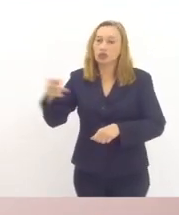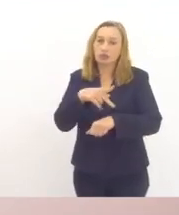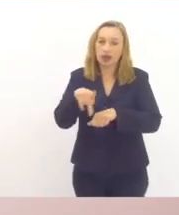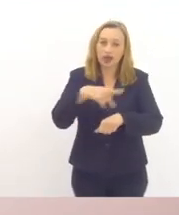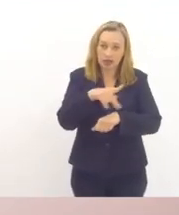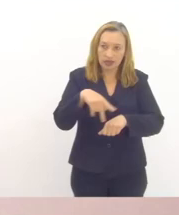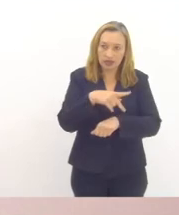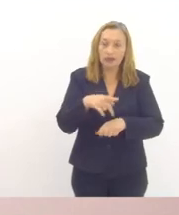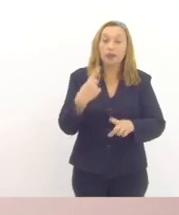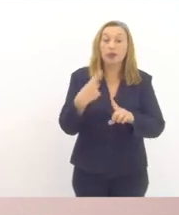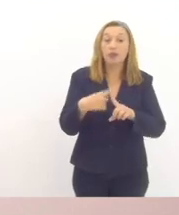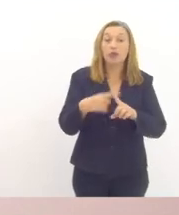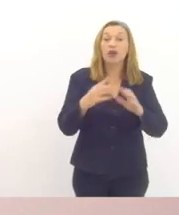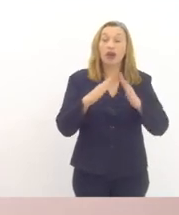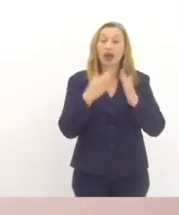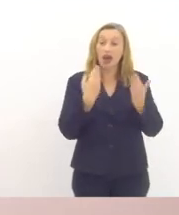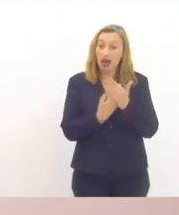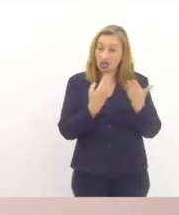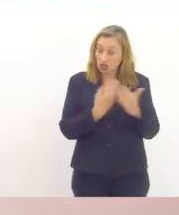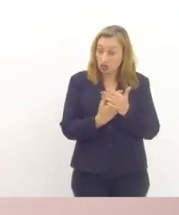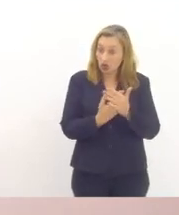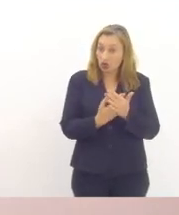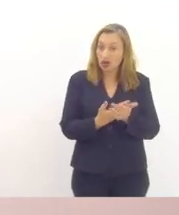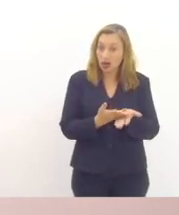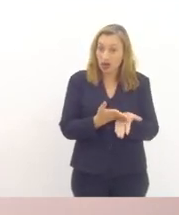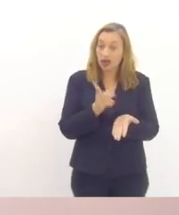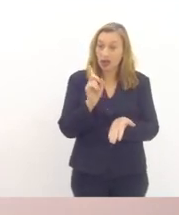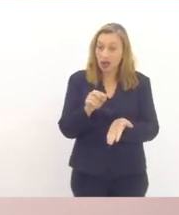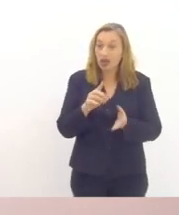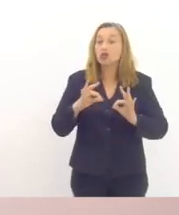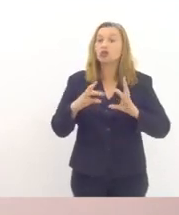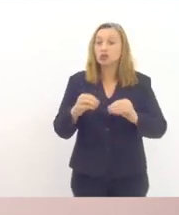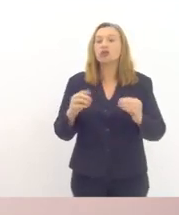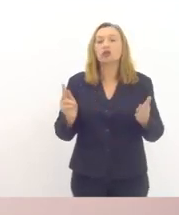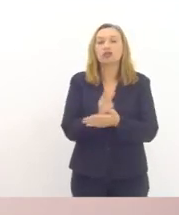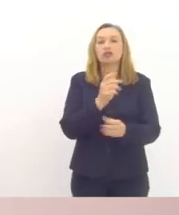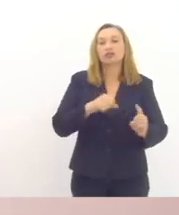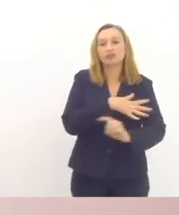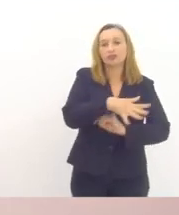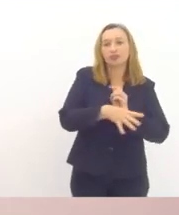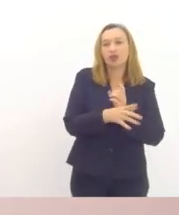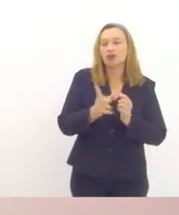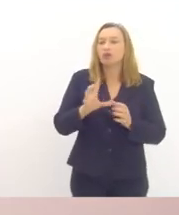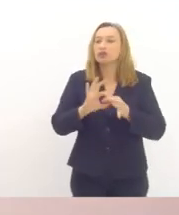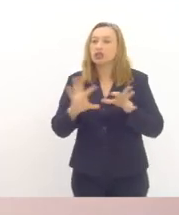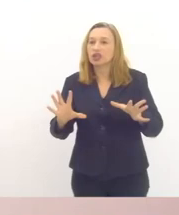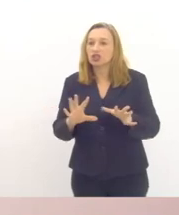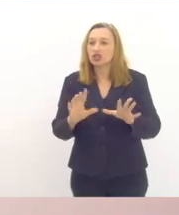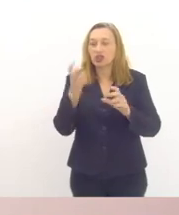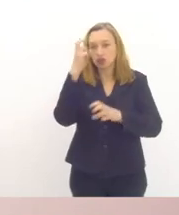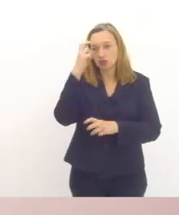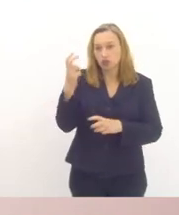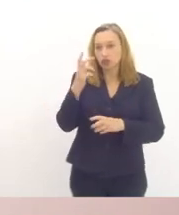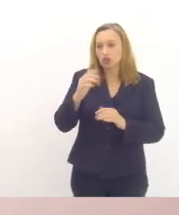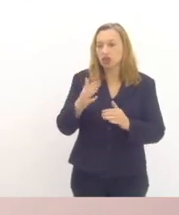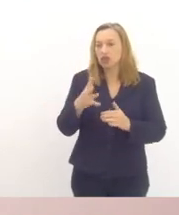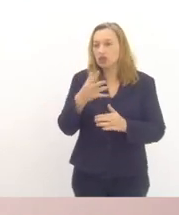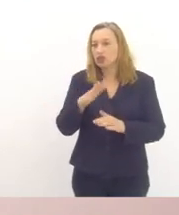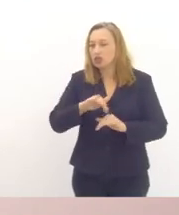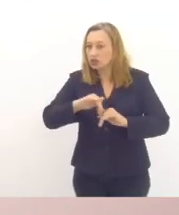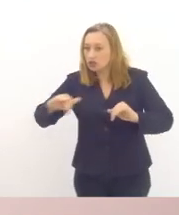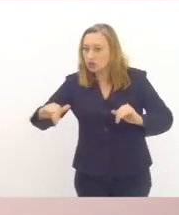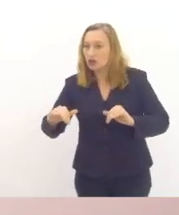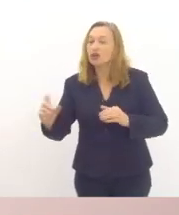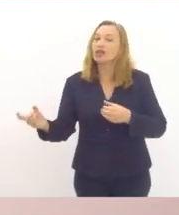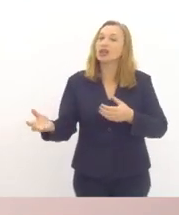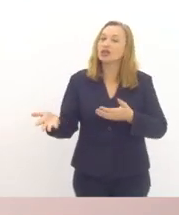porque a escola é a microexpressão do que se passa na sociedade. Eles não deixam estas culturas de fora, eles trazem